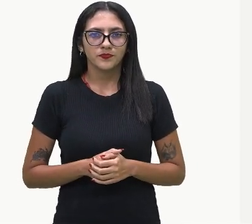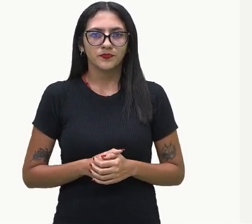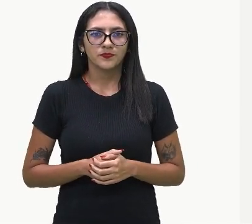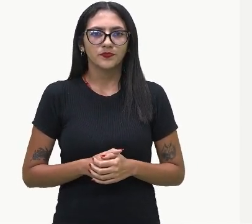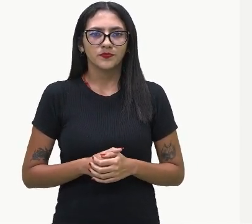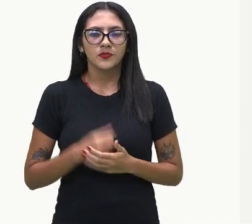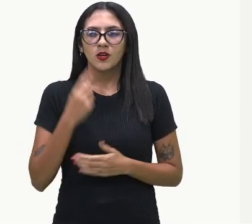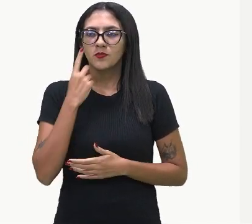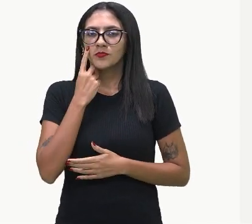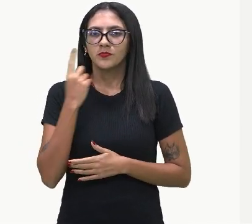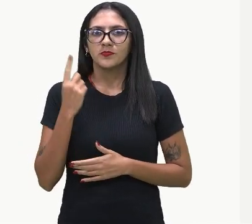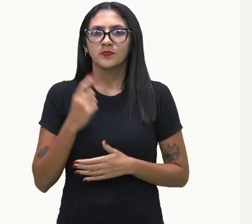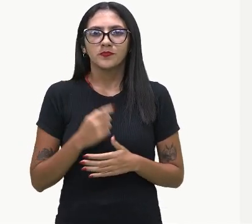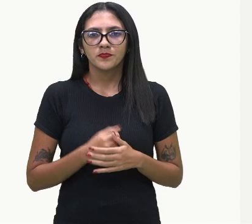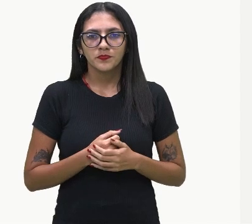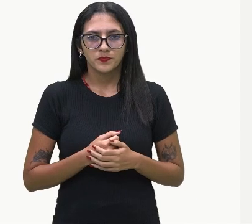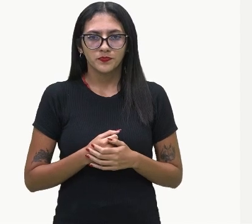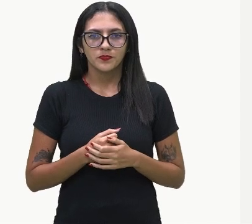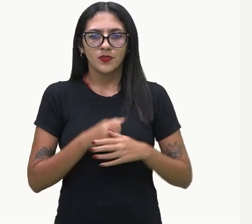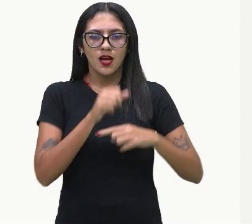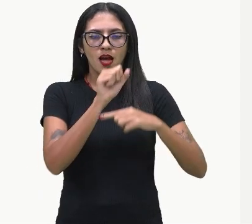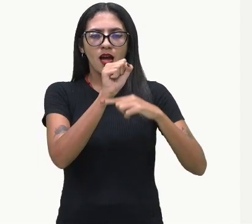Olha aí, ó. AM,